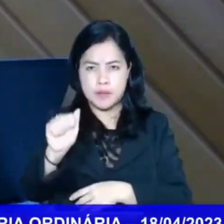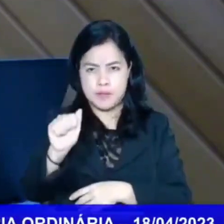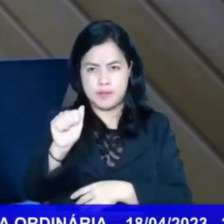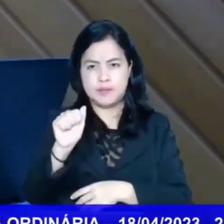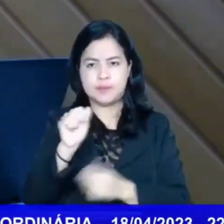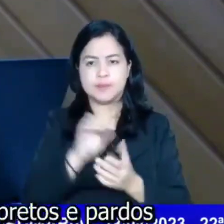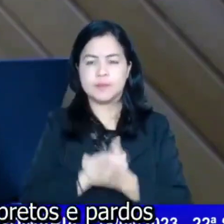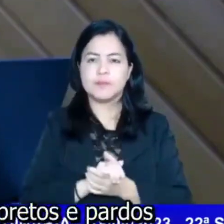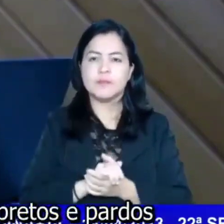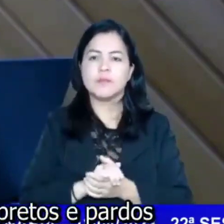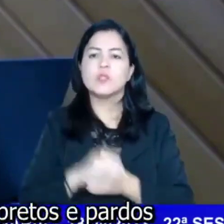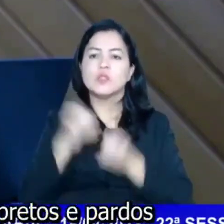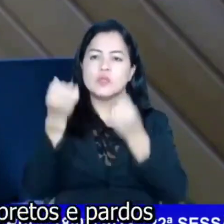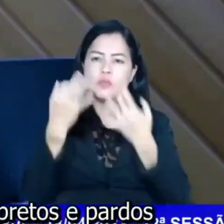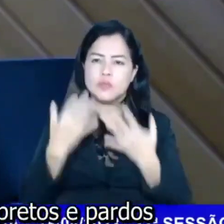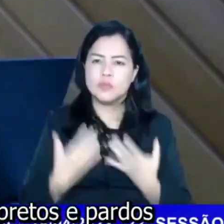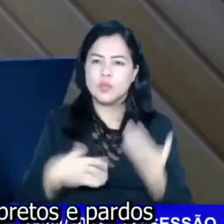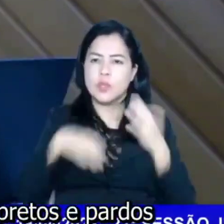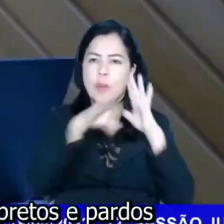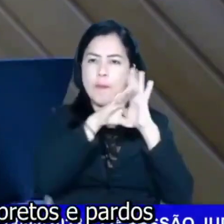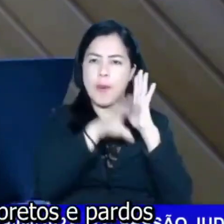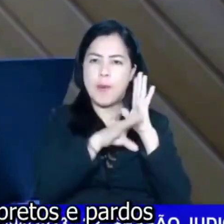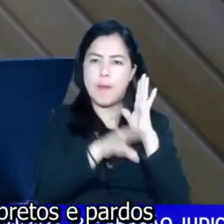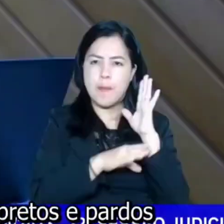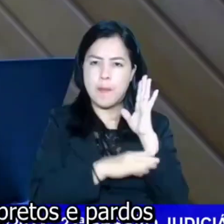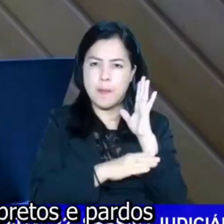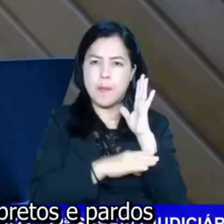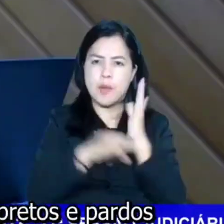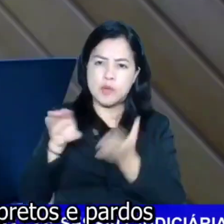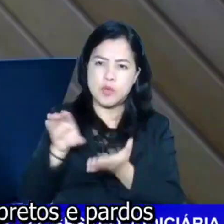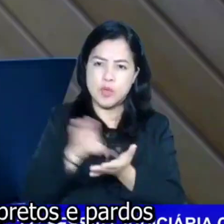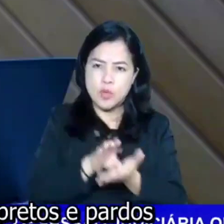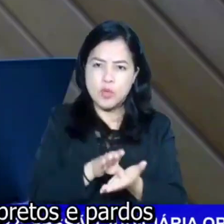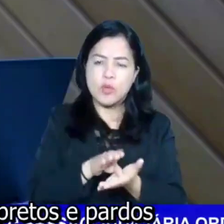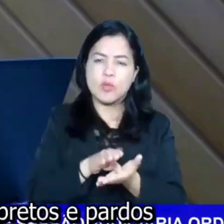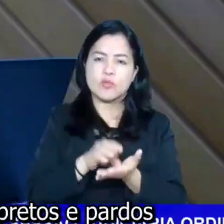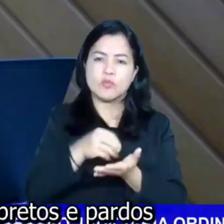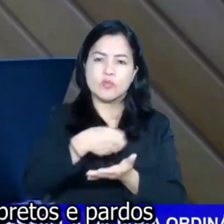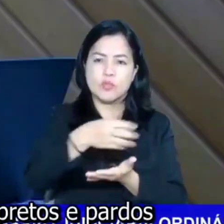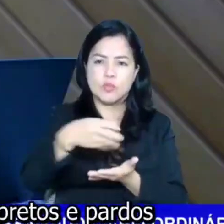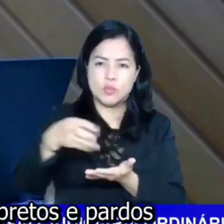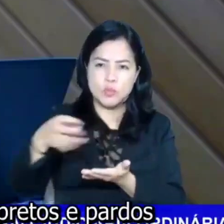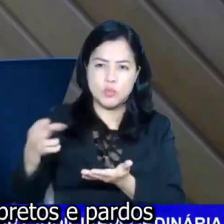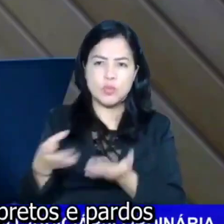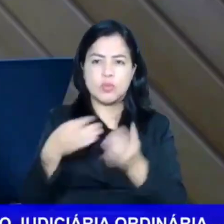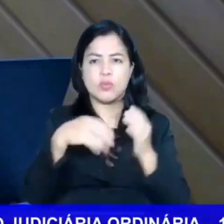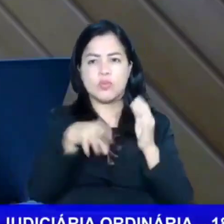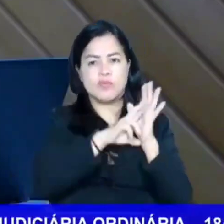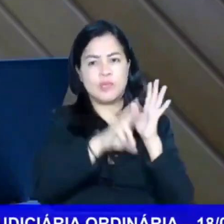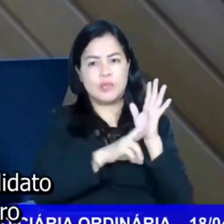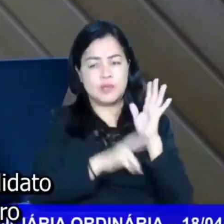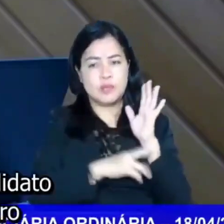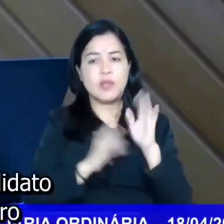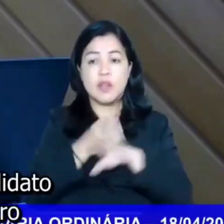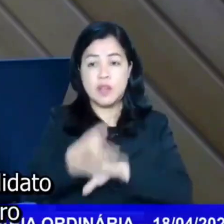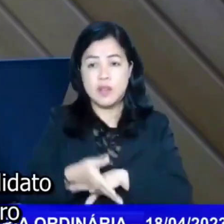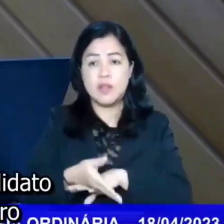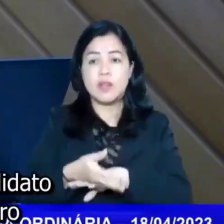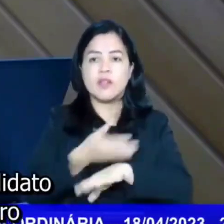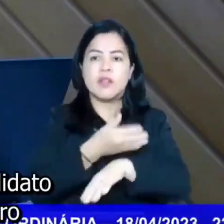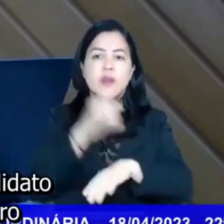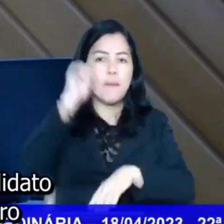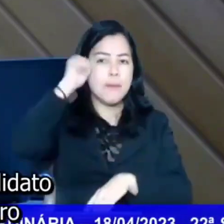sobre os critérios de distribuição de recurso racial, entram pretos e pardos, porque é